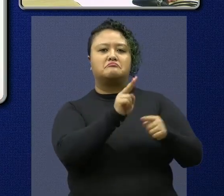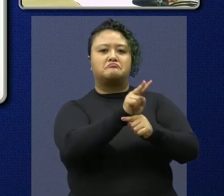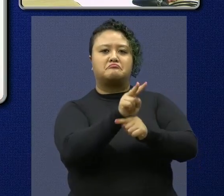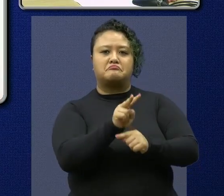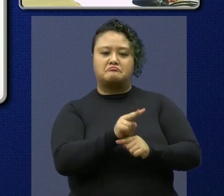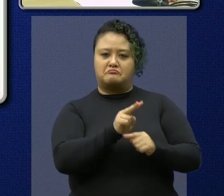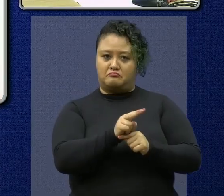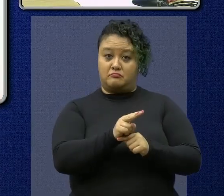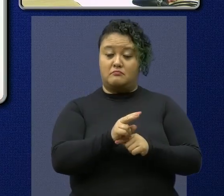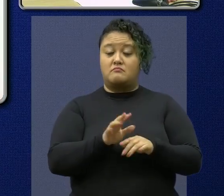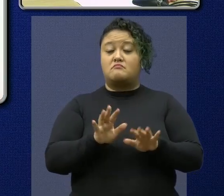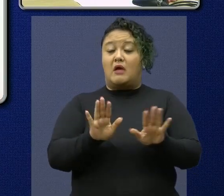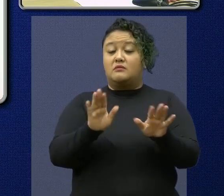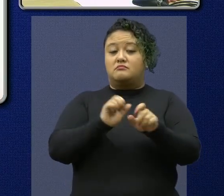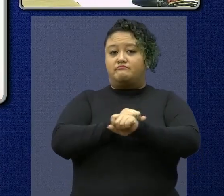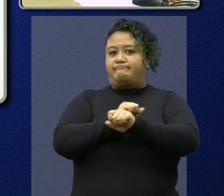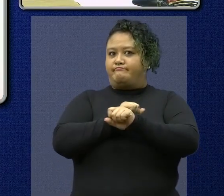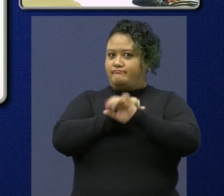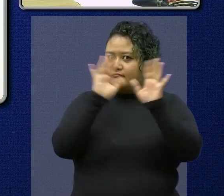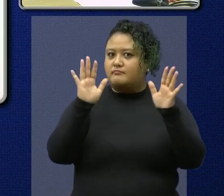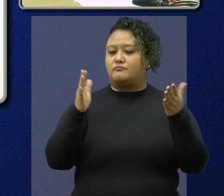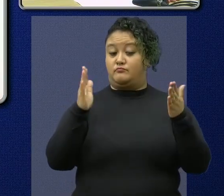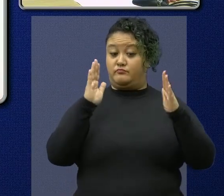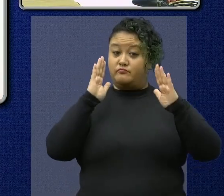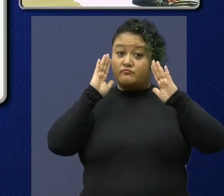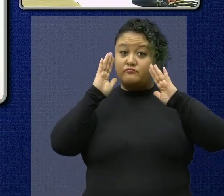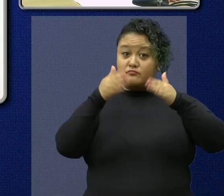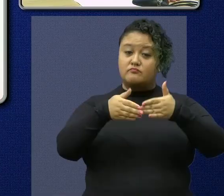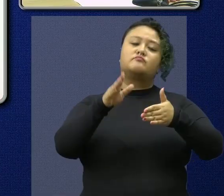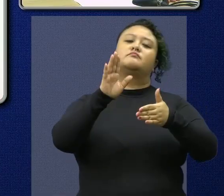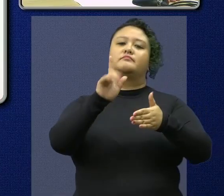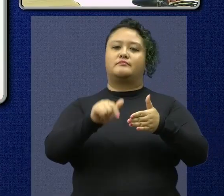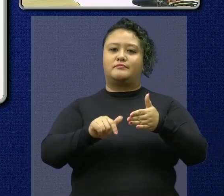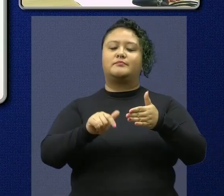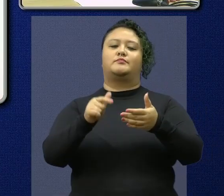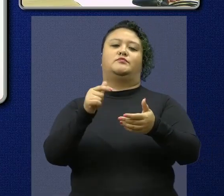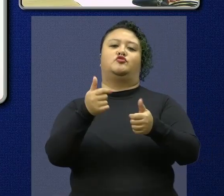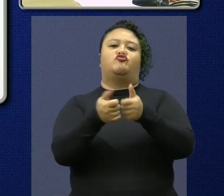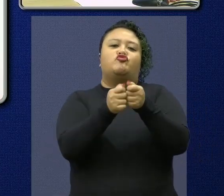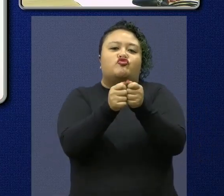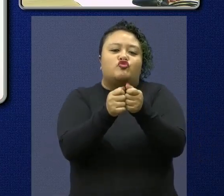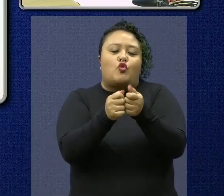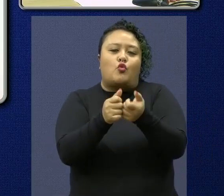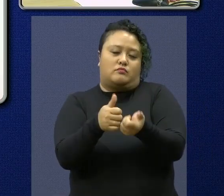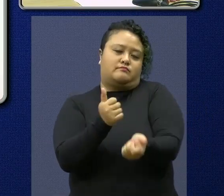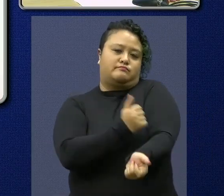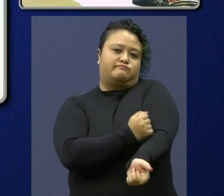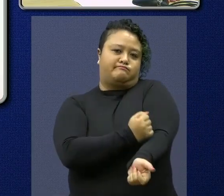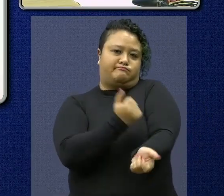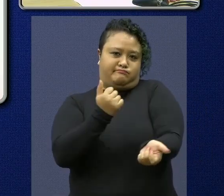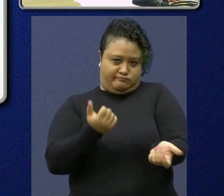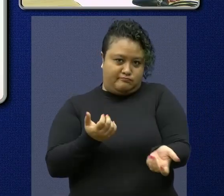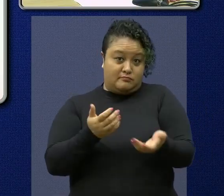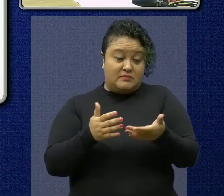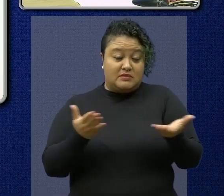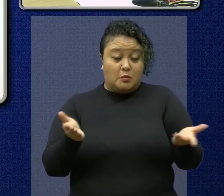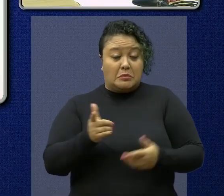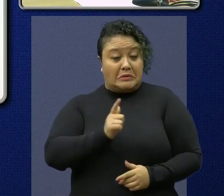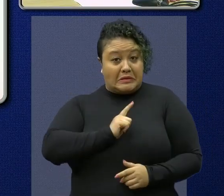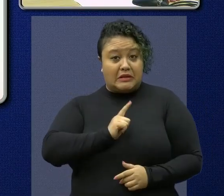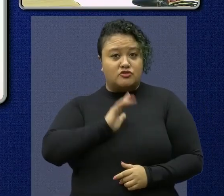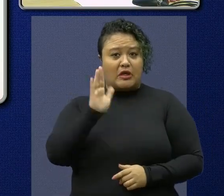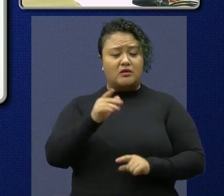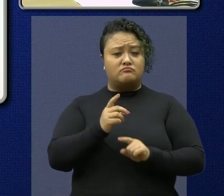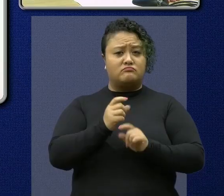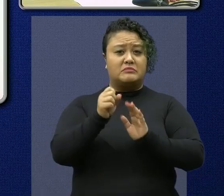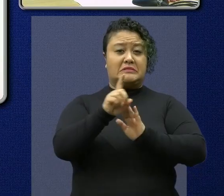né? Mas, claro, com o foco, né, no transtorno do jogo. Então, já existe, né, e já há